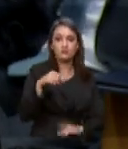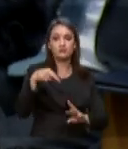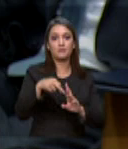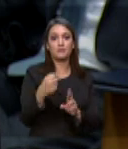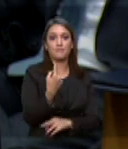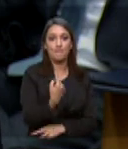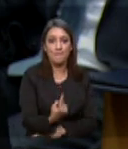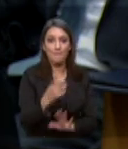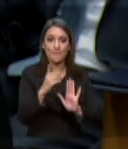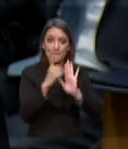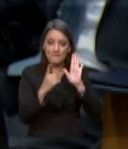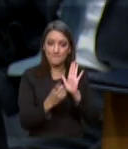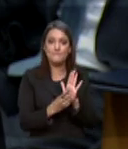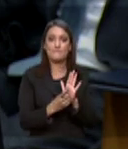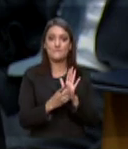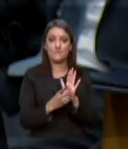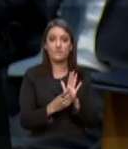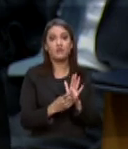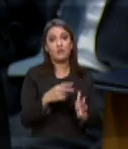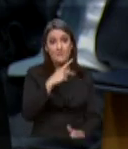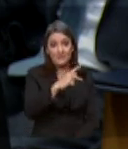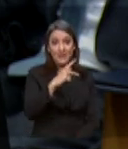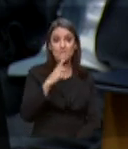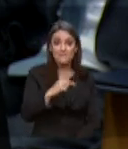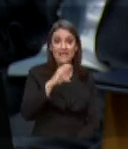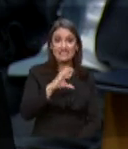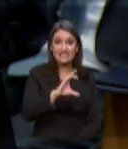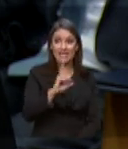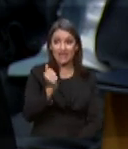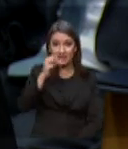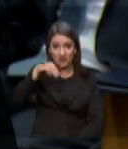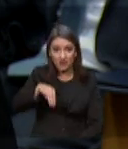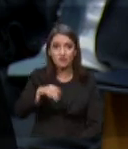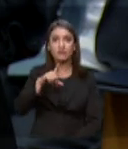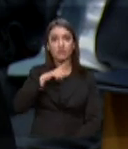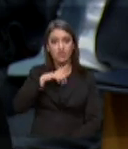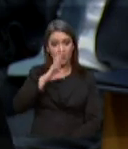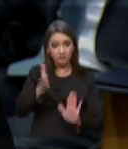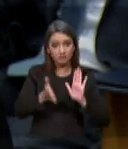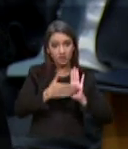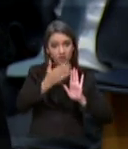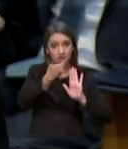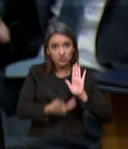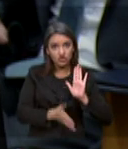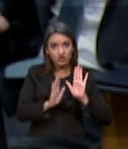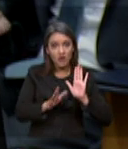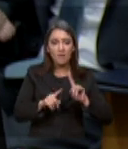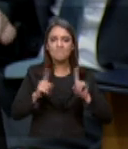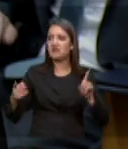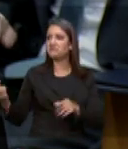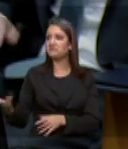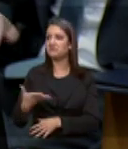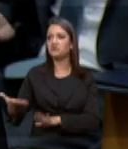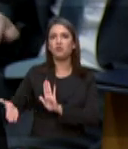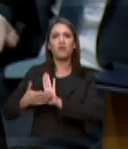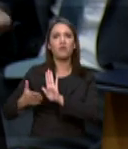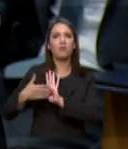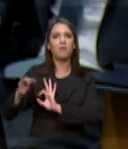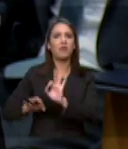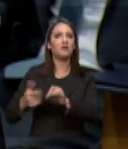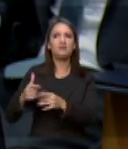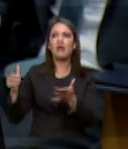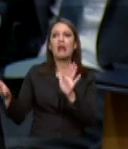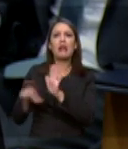1º, do decreto regulamentador, PPCDAM está escrito ali, o suposto plano não encontra respaldo legal ou